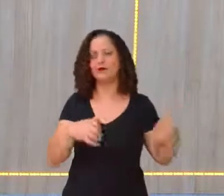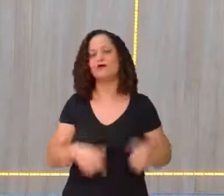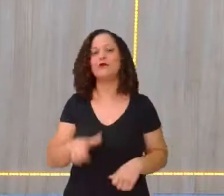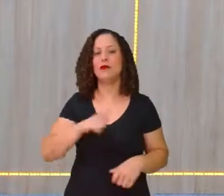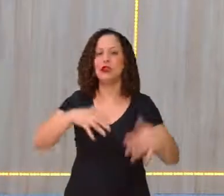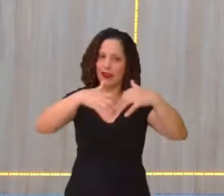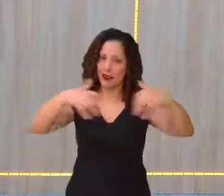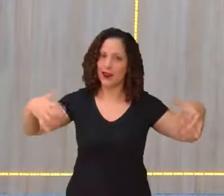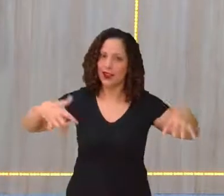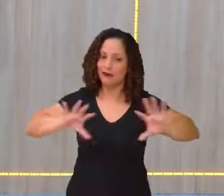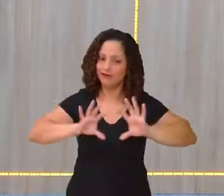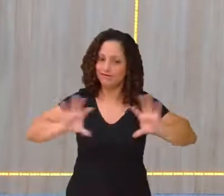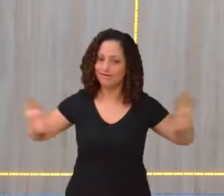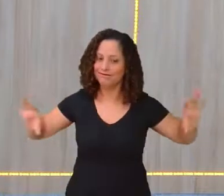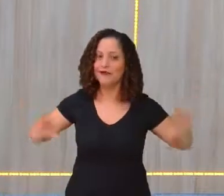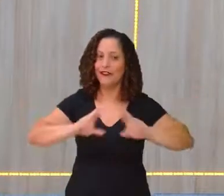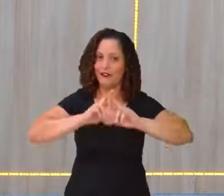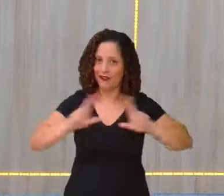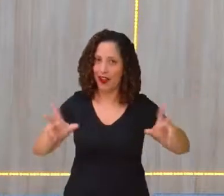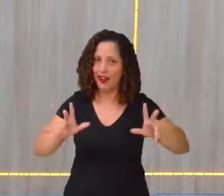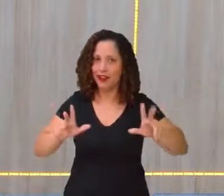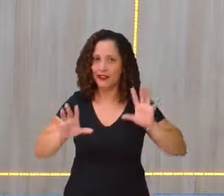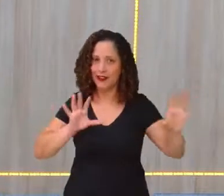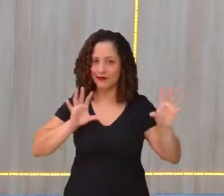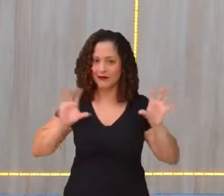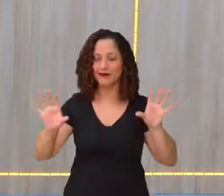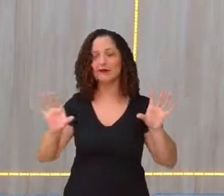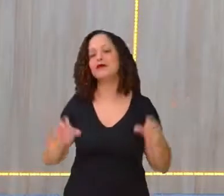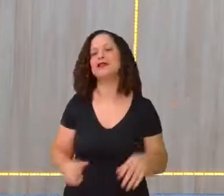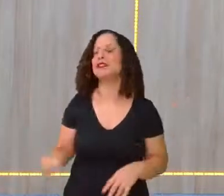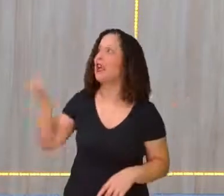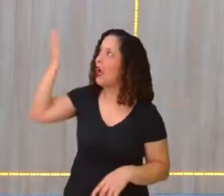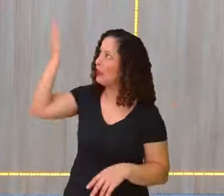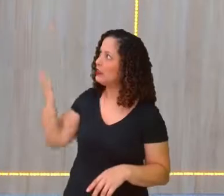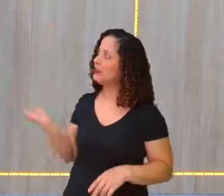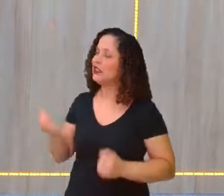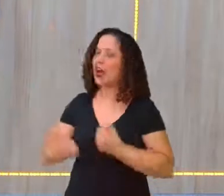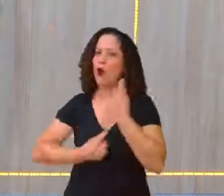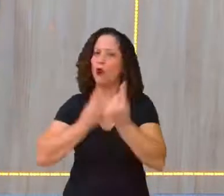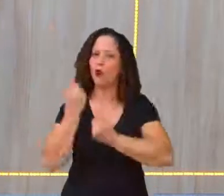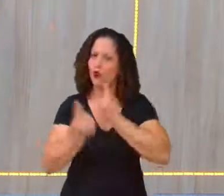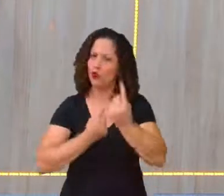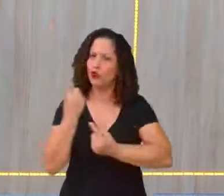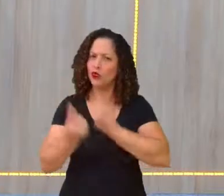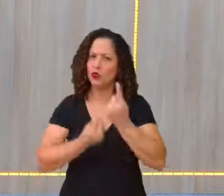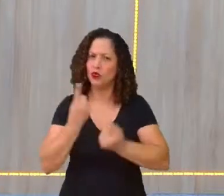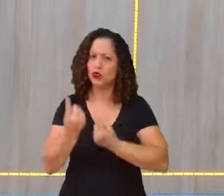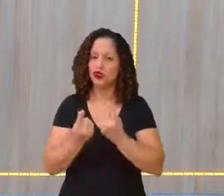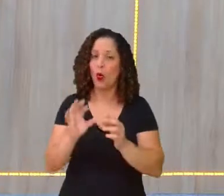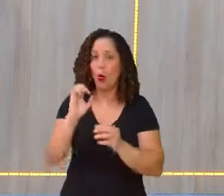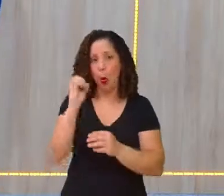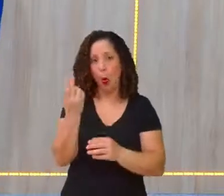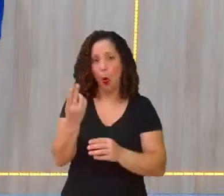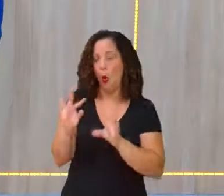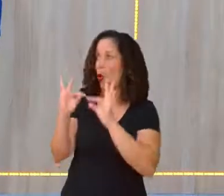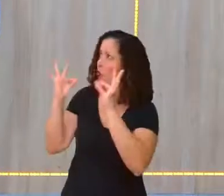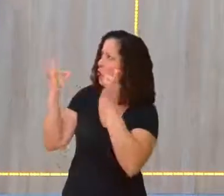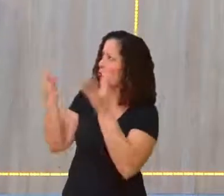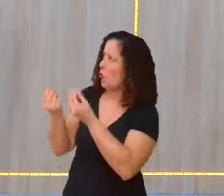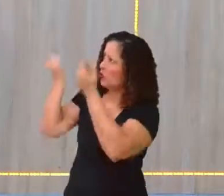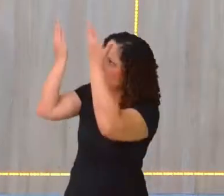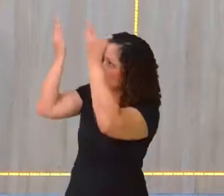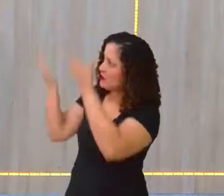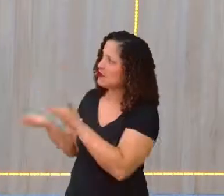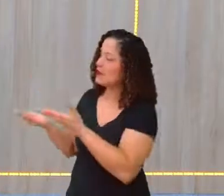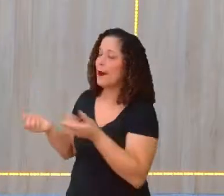essa diferenciação aí, inclusive dessas modalidades aqui, algumas delas, ou todas na verdade, eu diria, elas